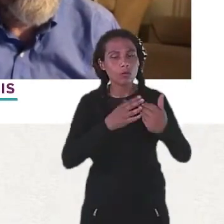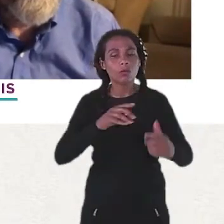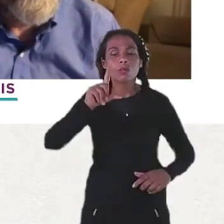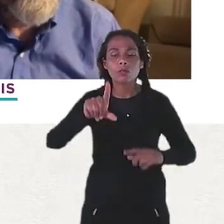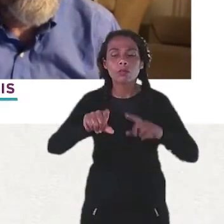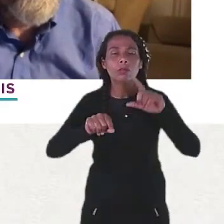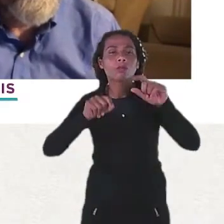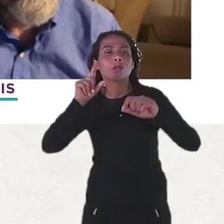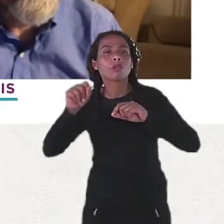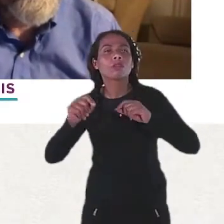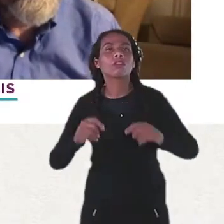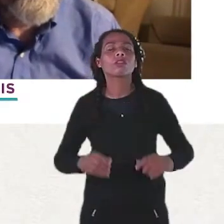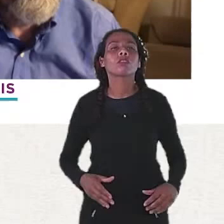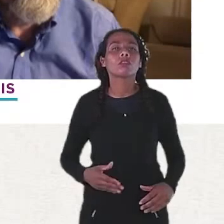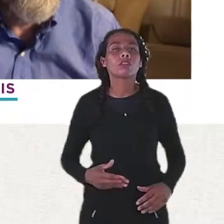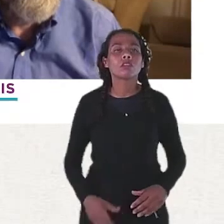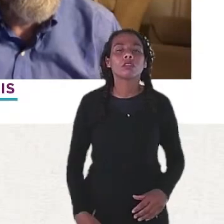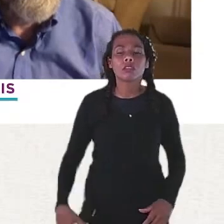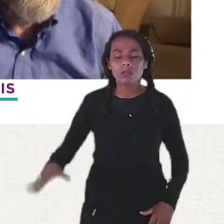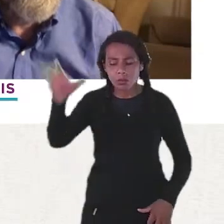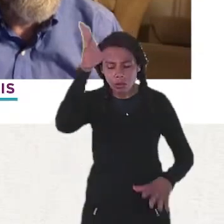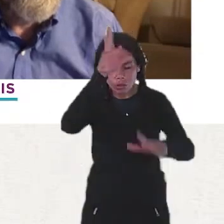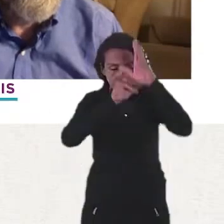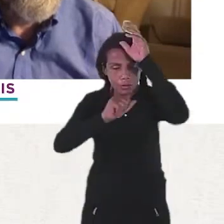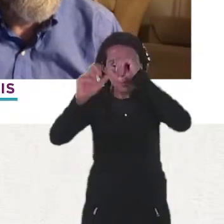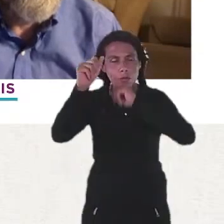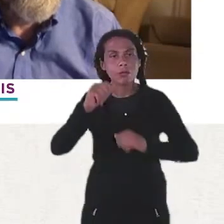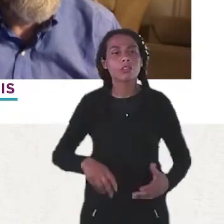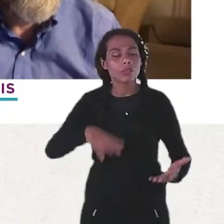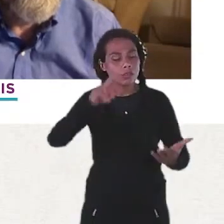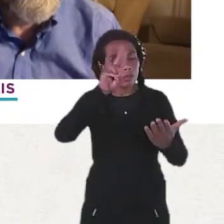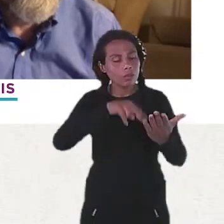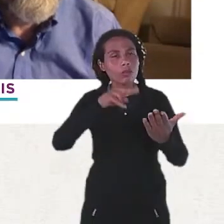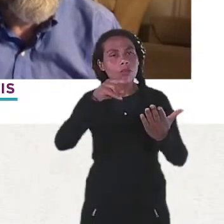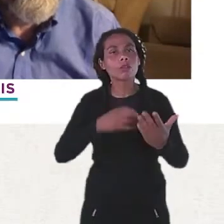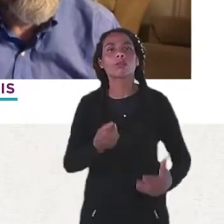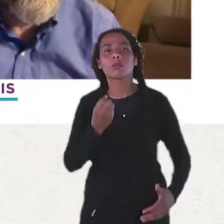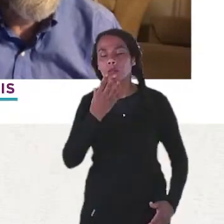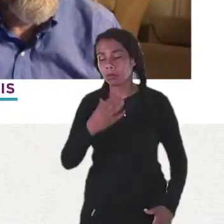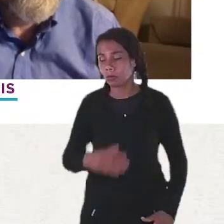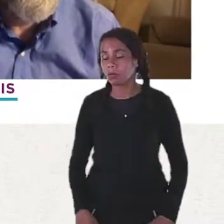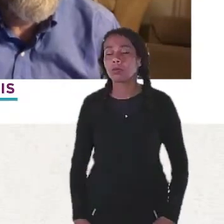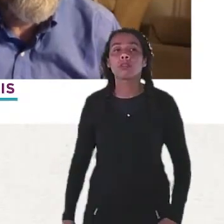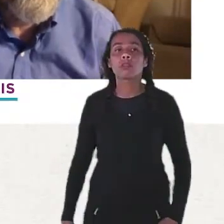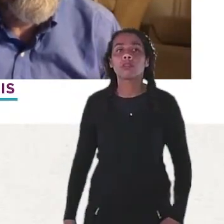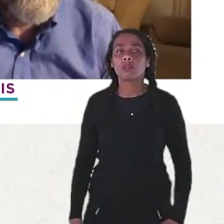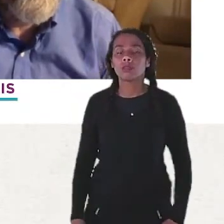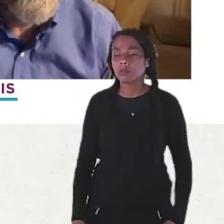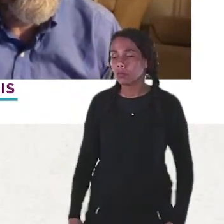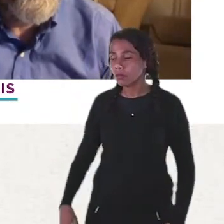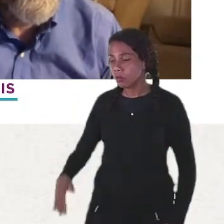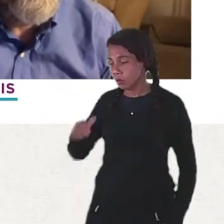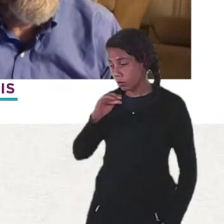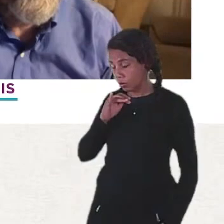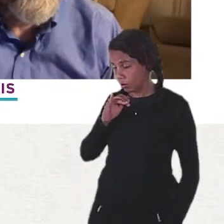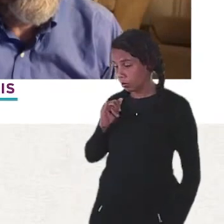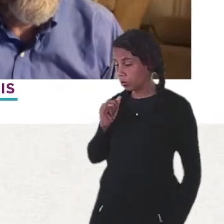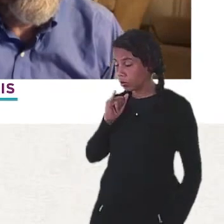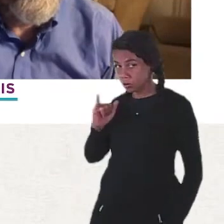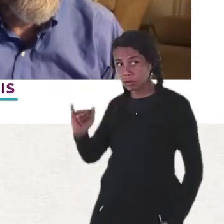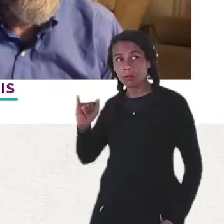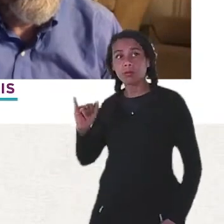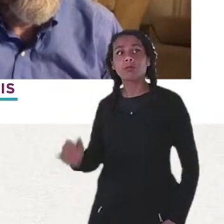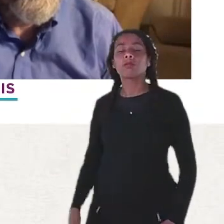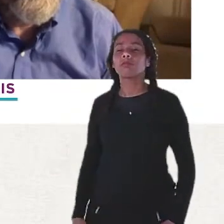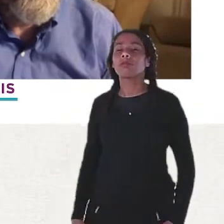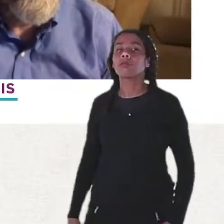ser compreendidos em separado. Mas eu peço aqui para o Sempre um Papo, Miguel, fazer isso. Faz uma construção, um fio que